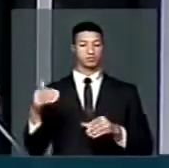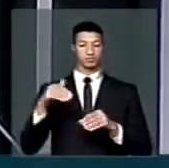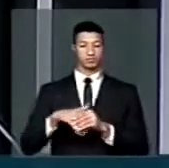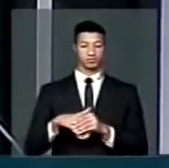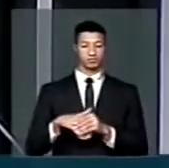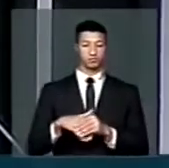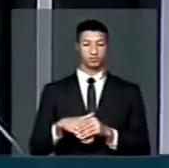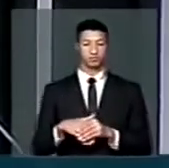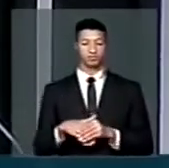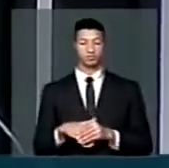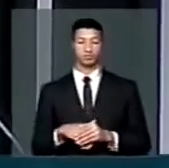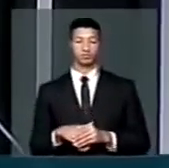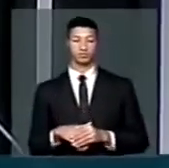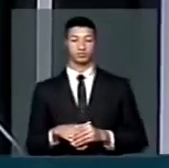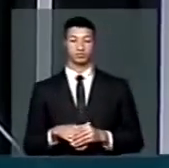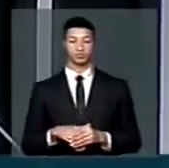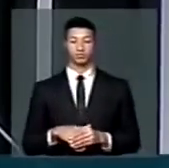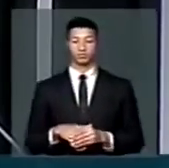votamos